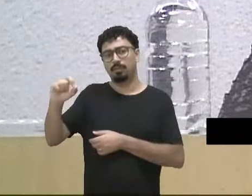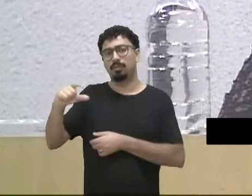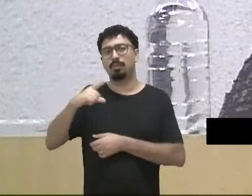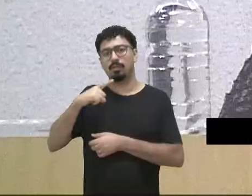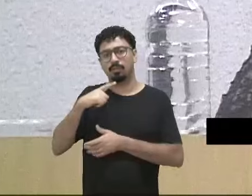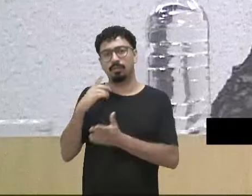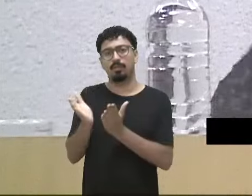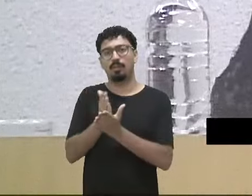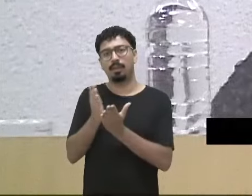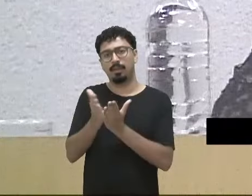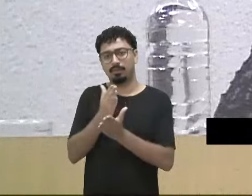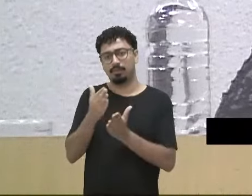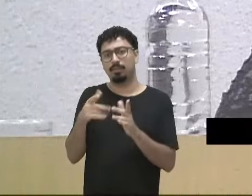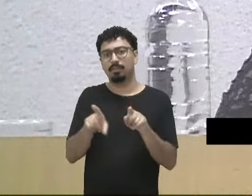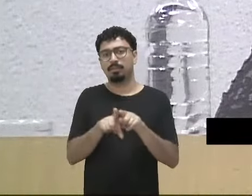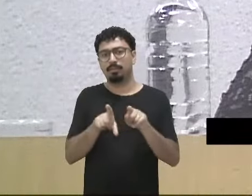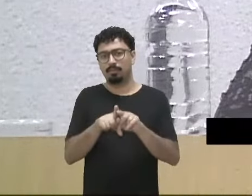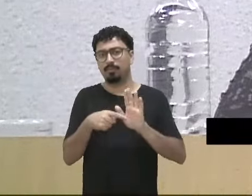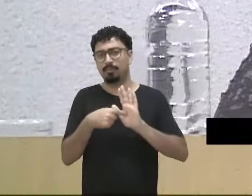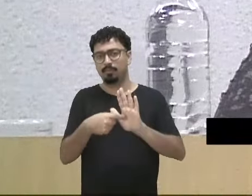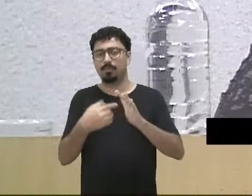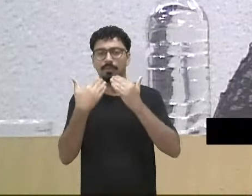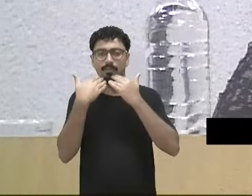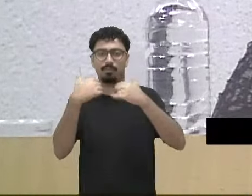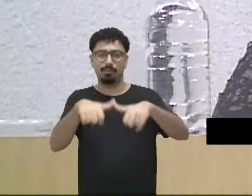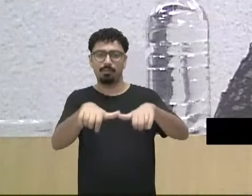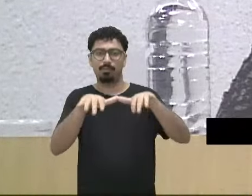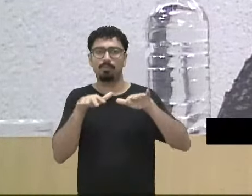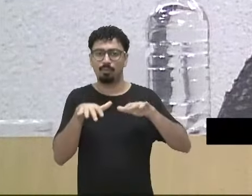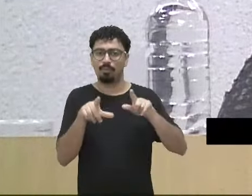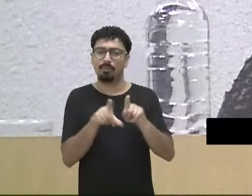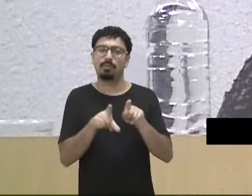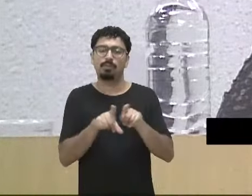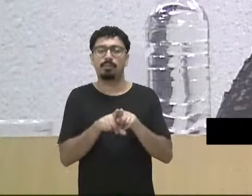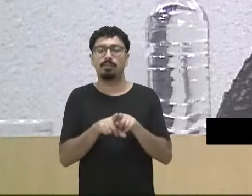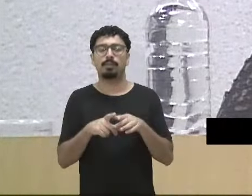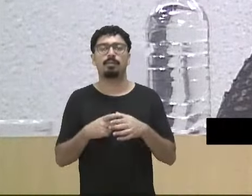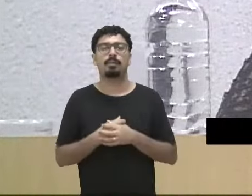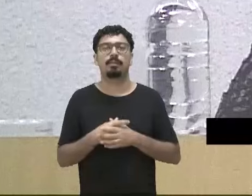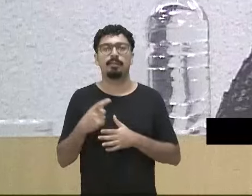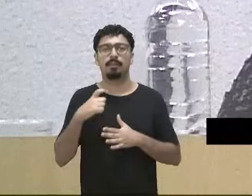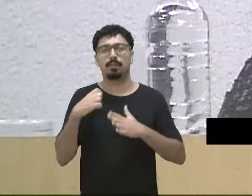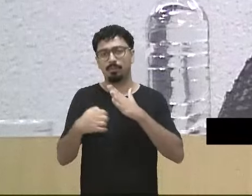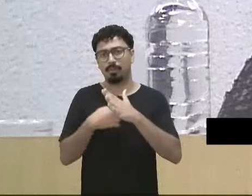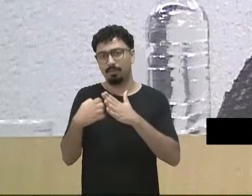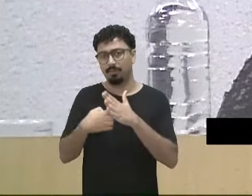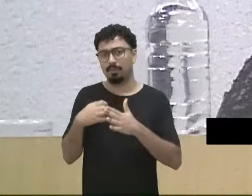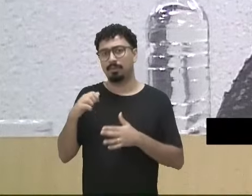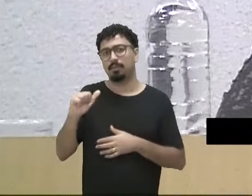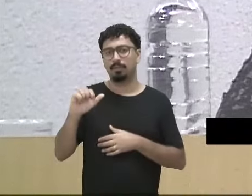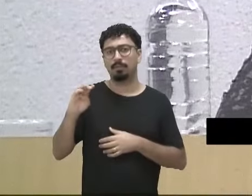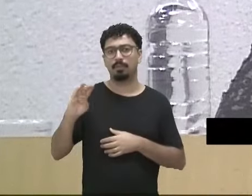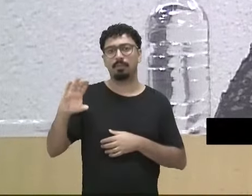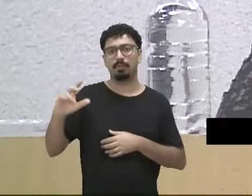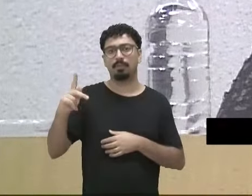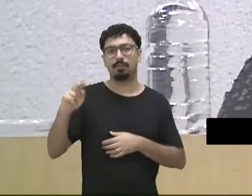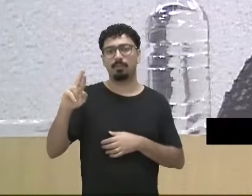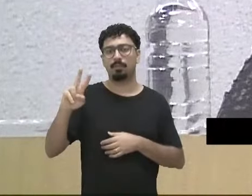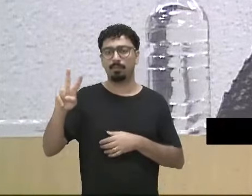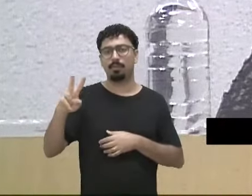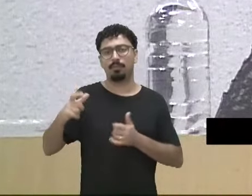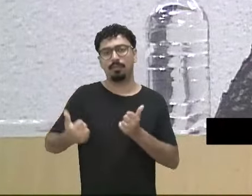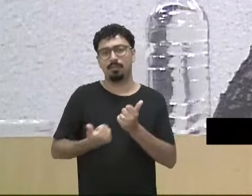cartilha previdenciária, quanto fazer essas audiências. Né? Nós temos uma empresa de consultoria, né, a ABCPREV, que nos auxilia na